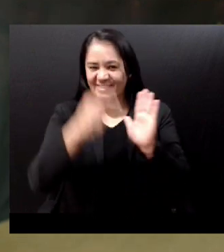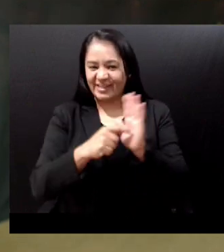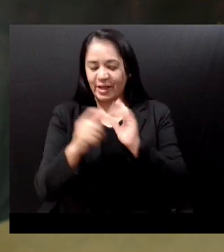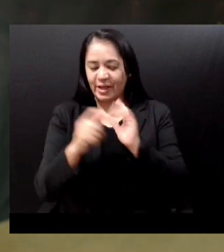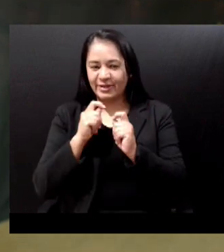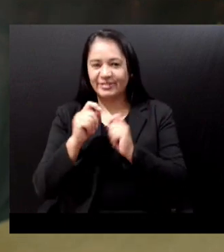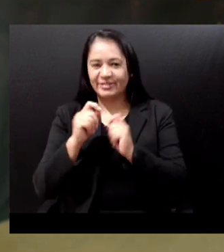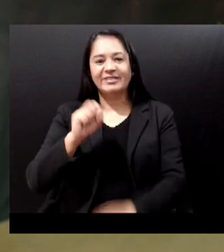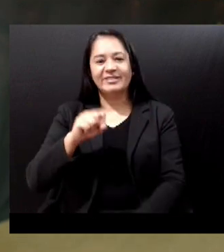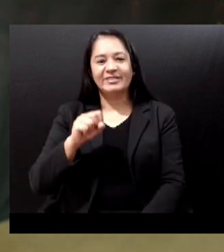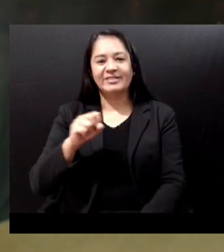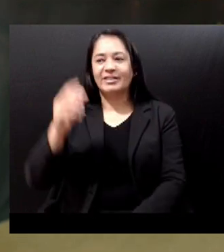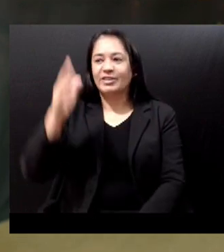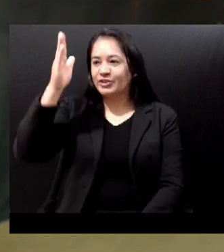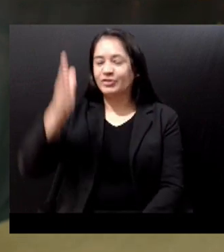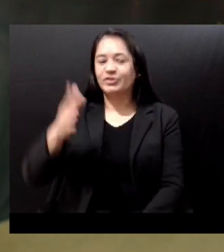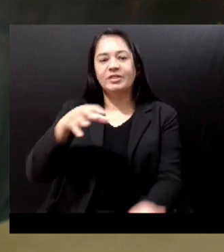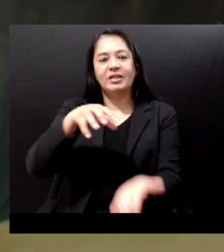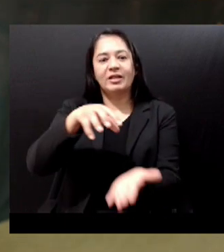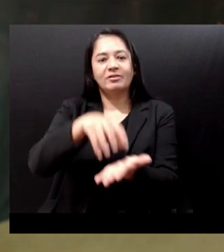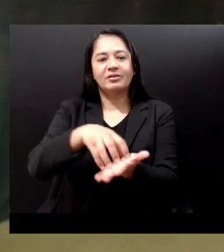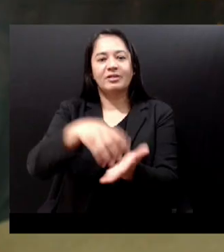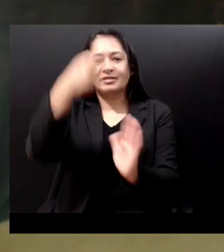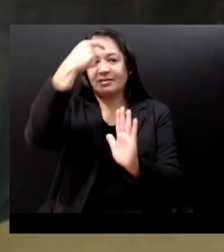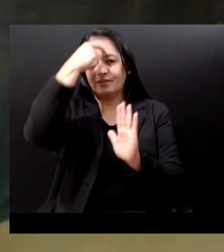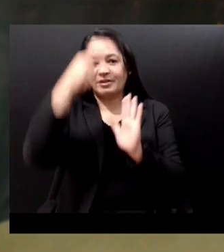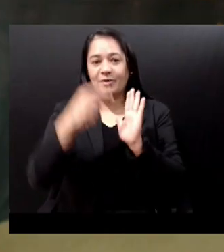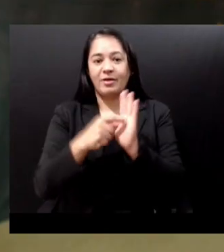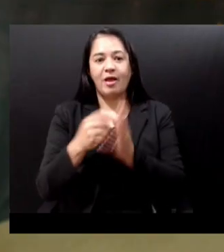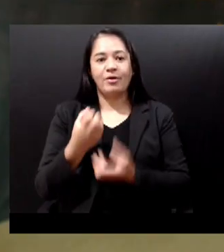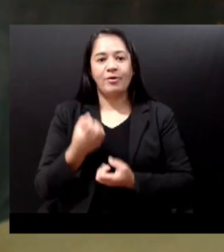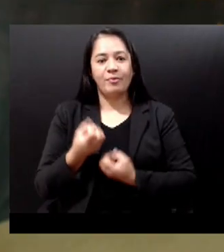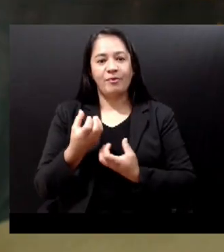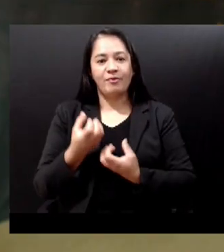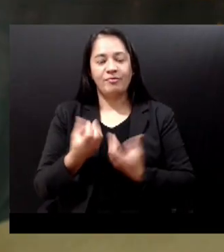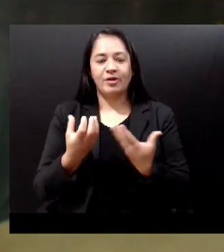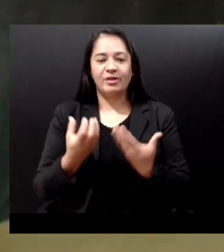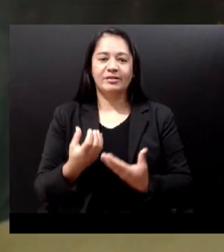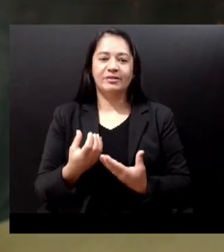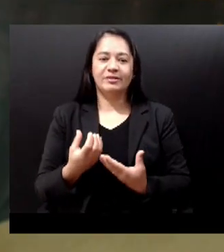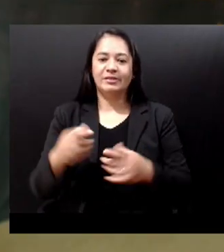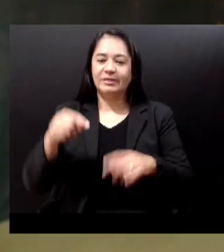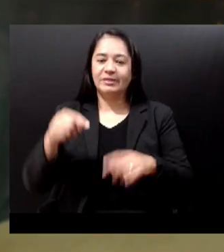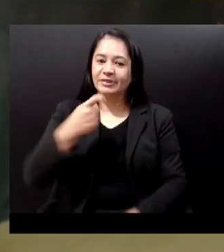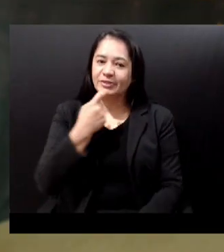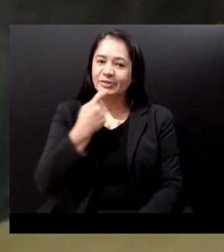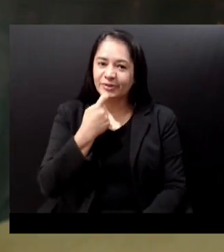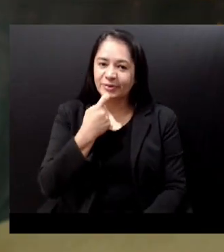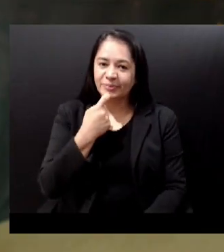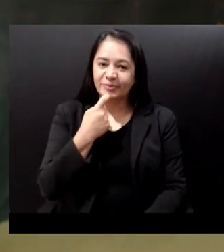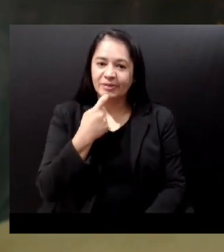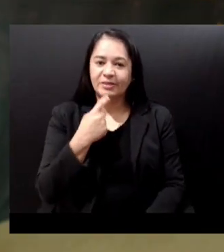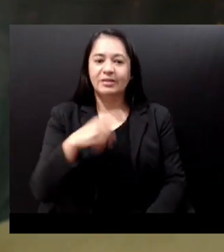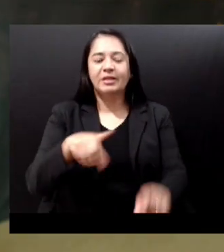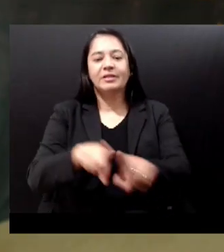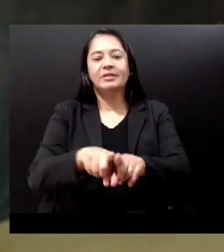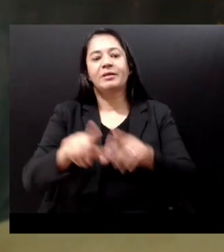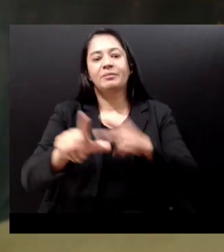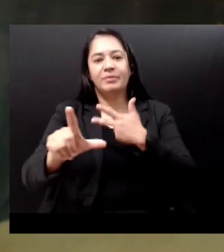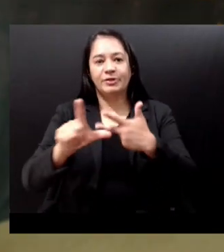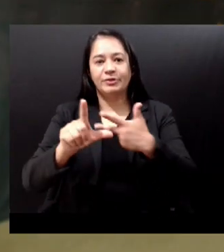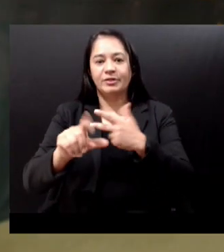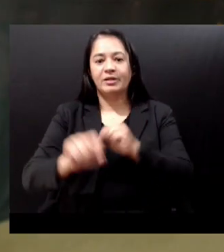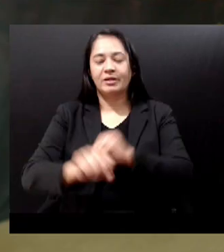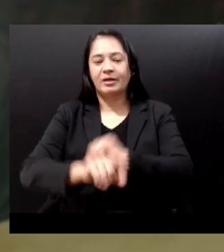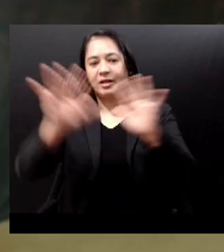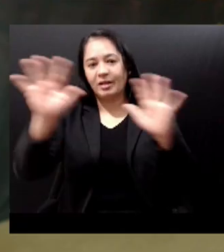da Central IA de Informações, trazendo informações aqui de Campinas, informações também do Legislativo, claro, e